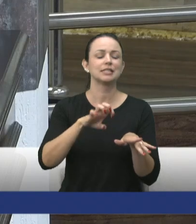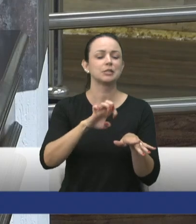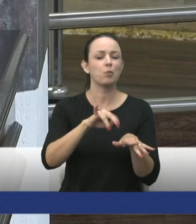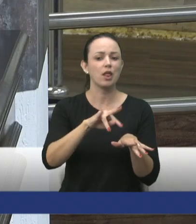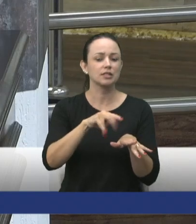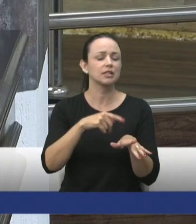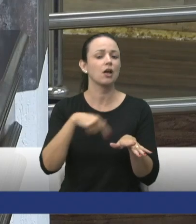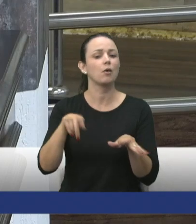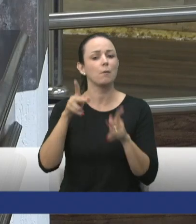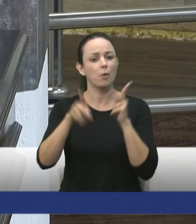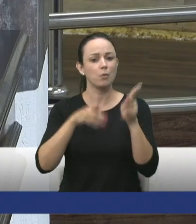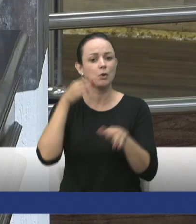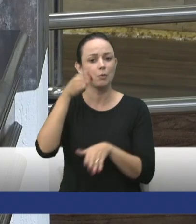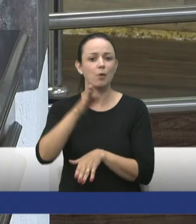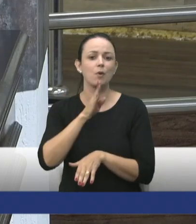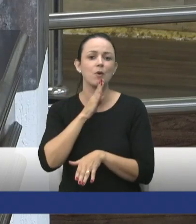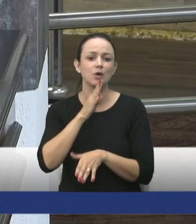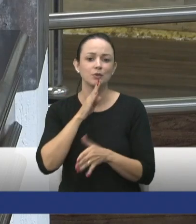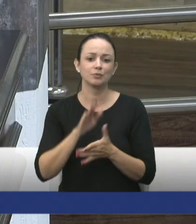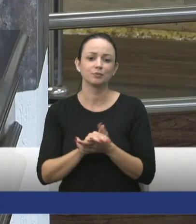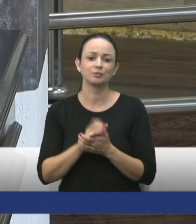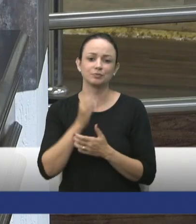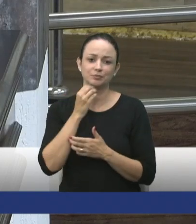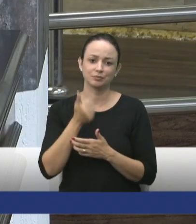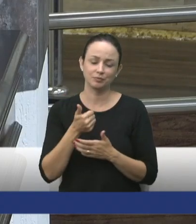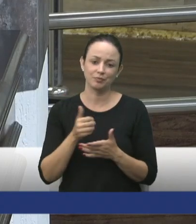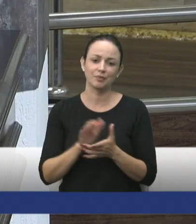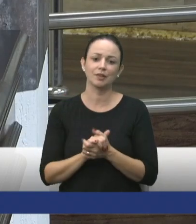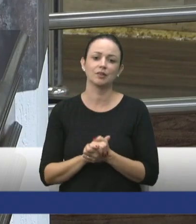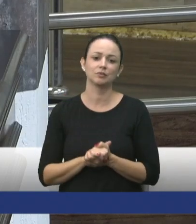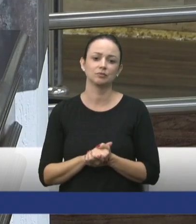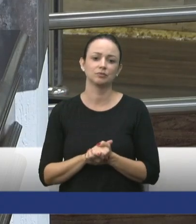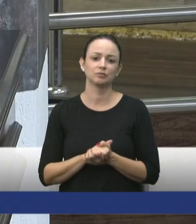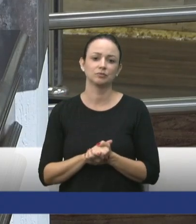população ir conhecer, tá bom? E hoje eu queria deixar